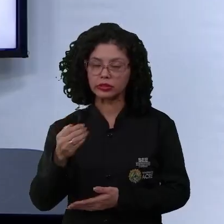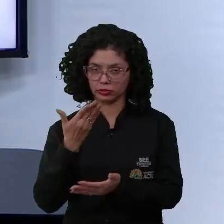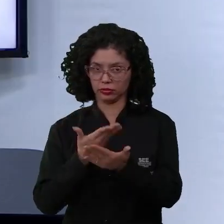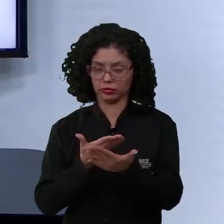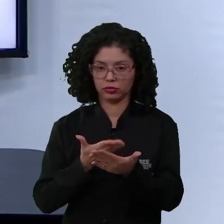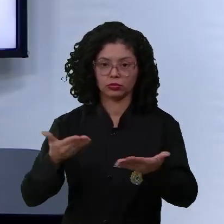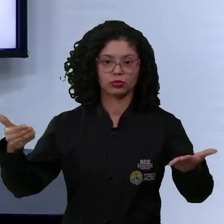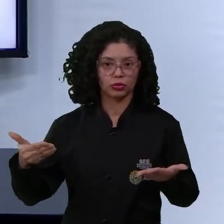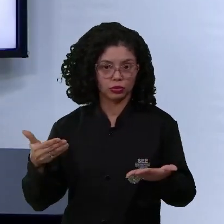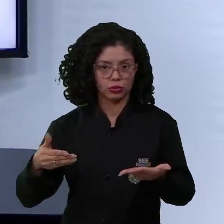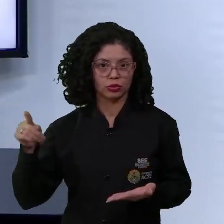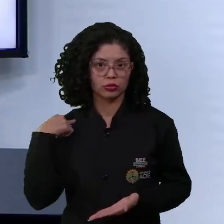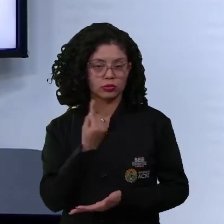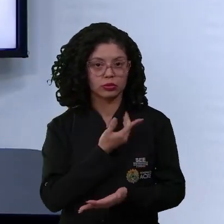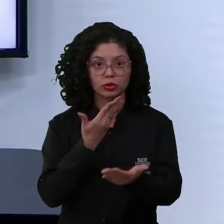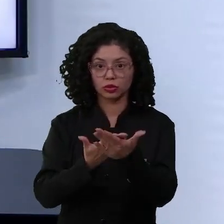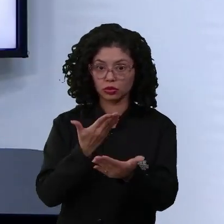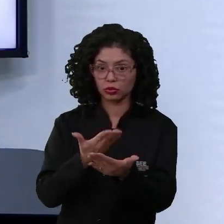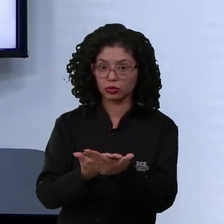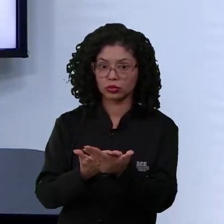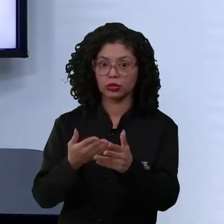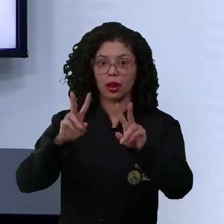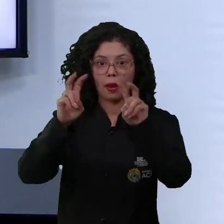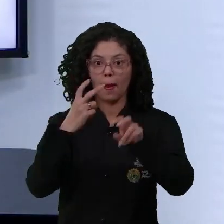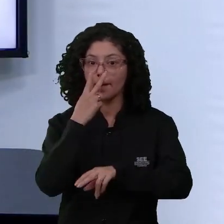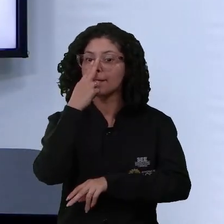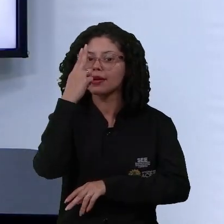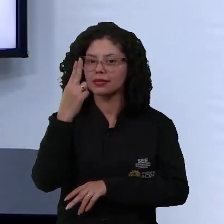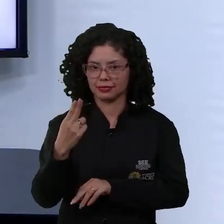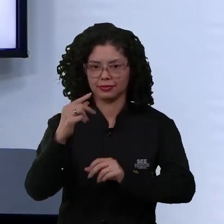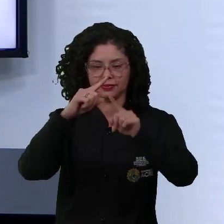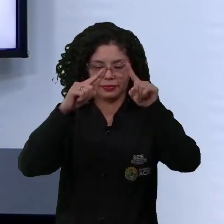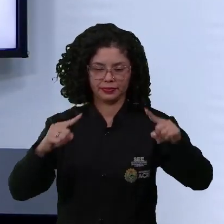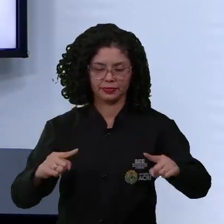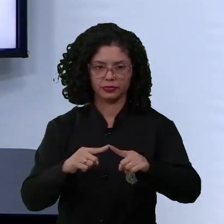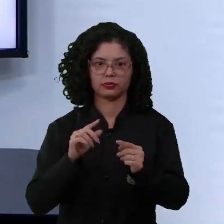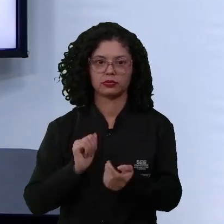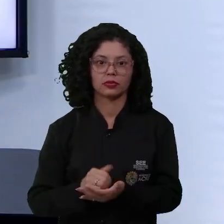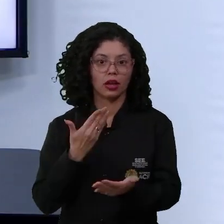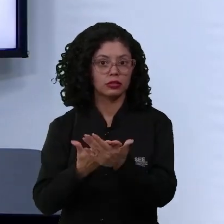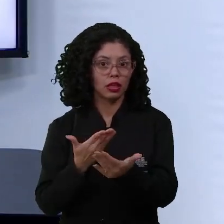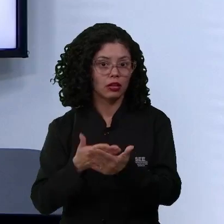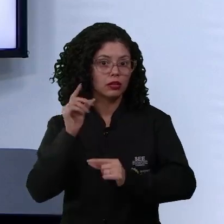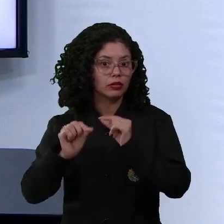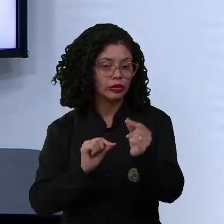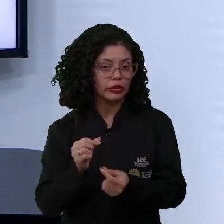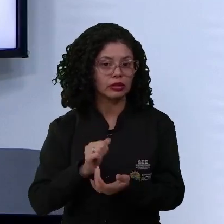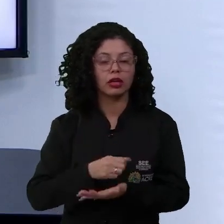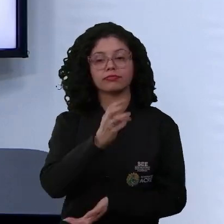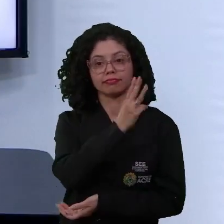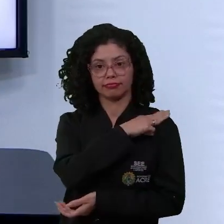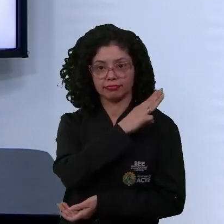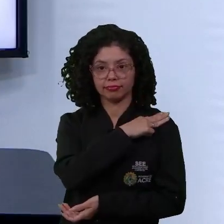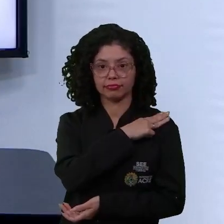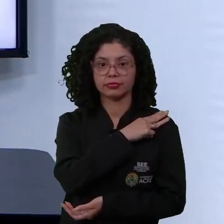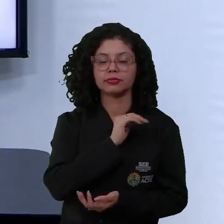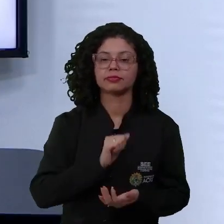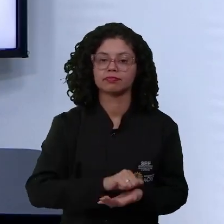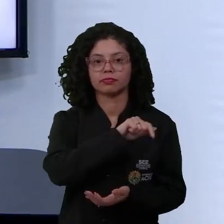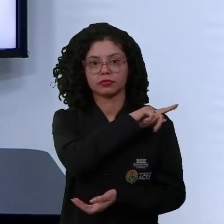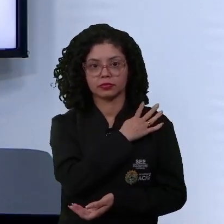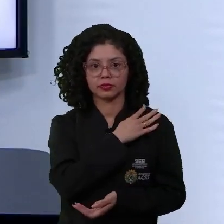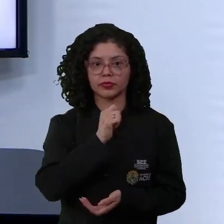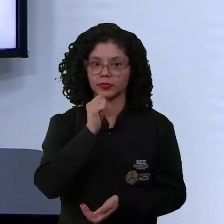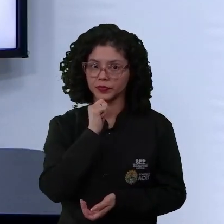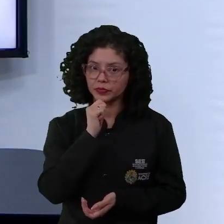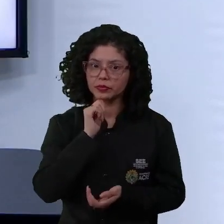e na aula de hoje estudaremos semelhança de triângulos. Essa aula é uma aula da terceira série do ensino